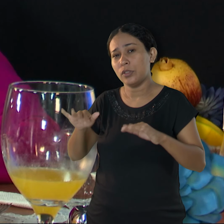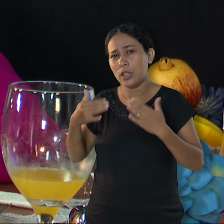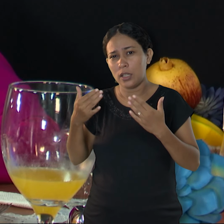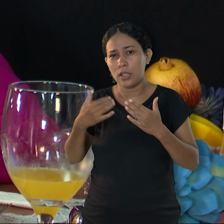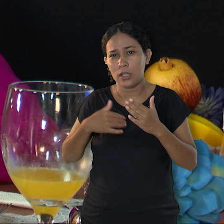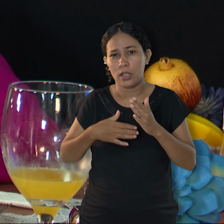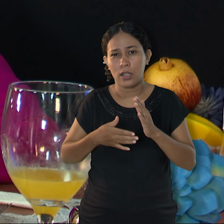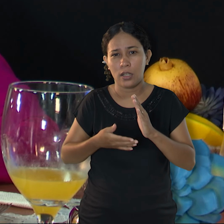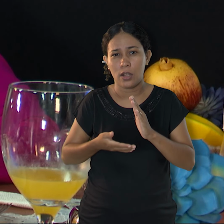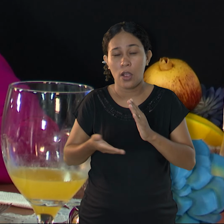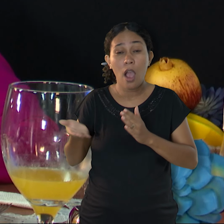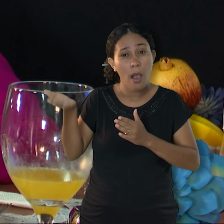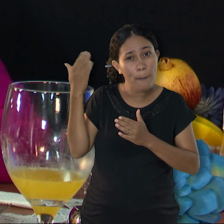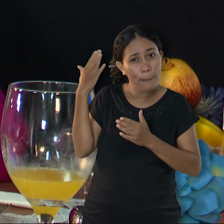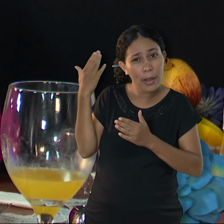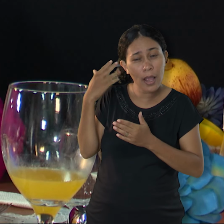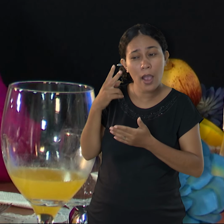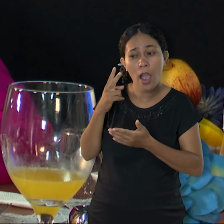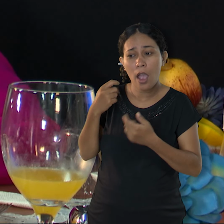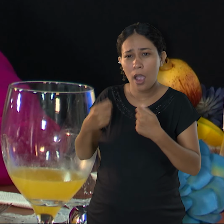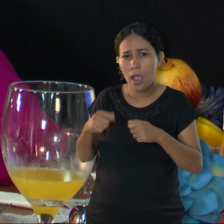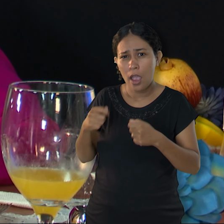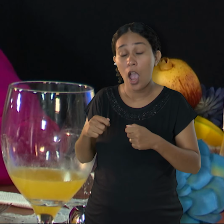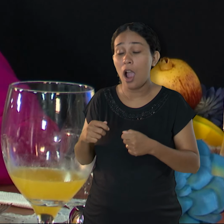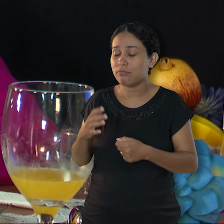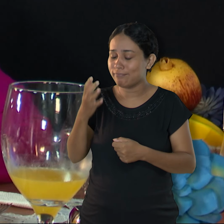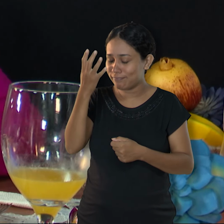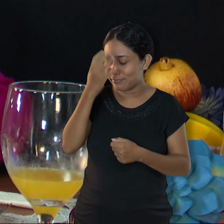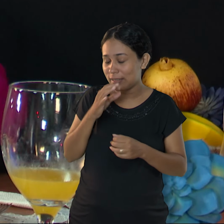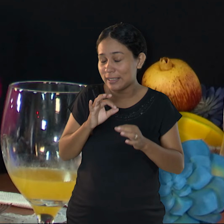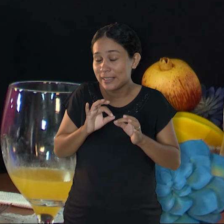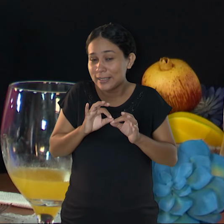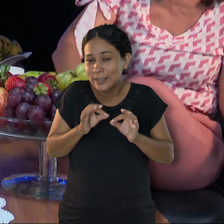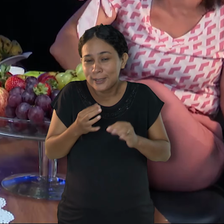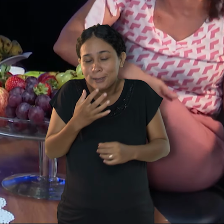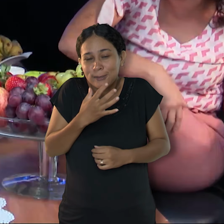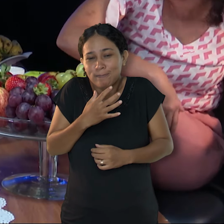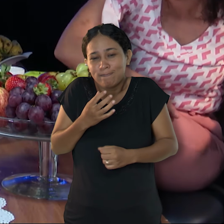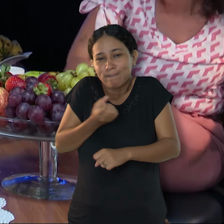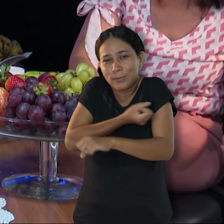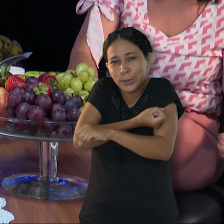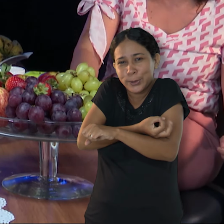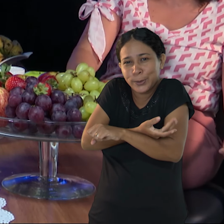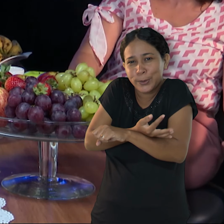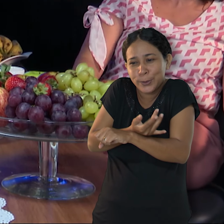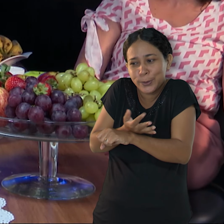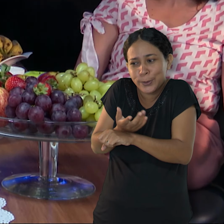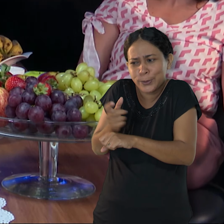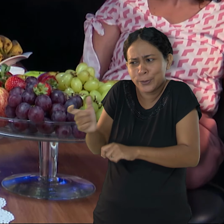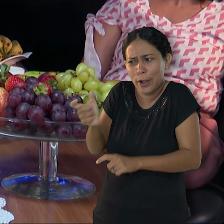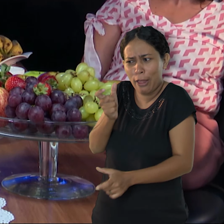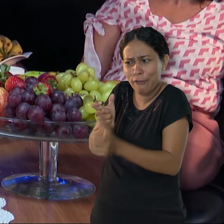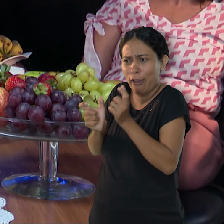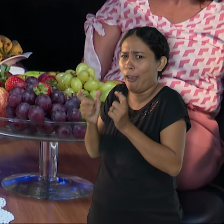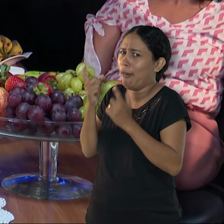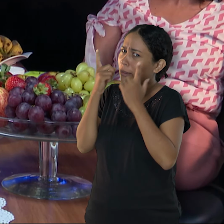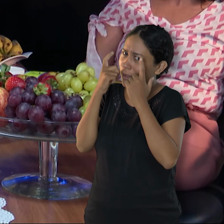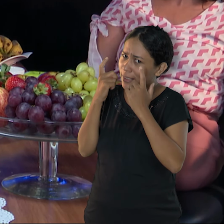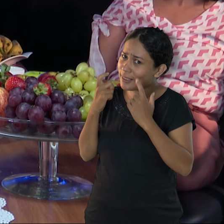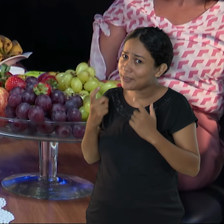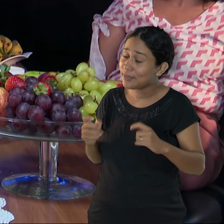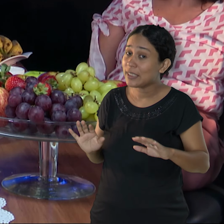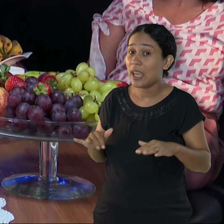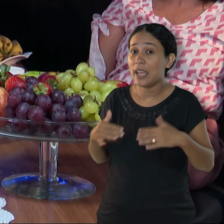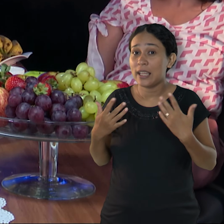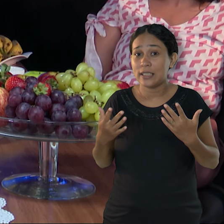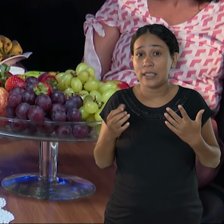enquanto... Mas agora eu sou sensível, não briguem comigo. Falar feio, eu choro. Como todo mundo, a gente gosta de ser